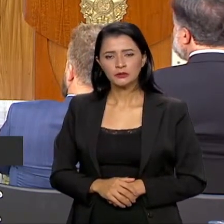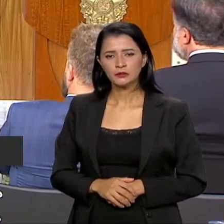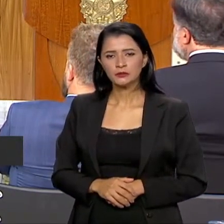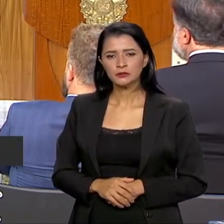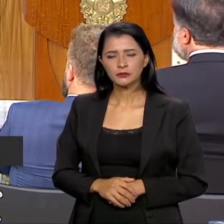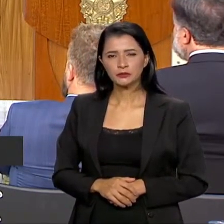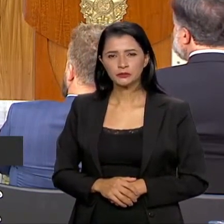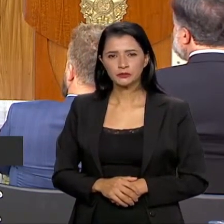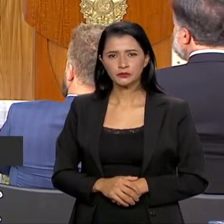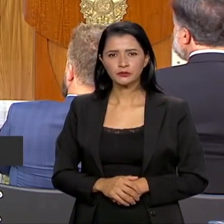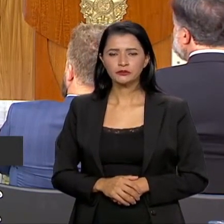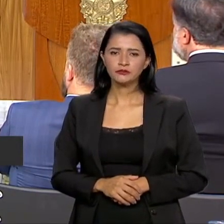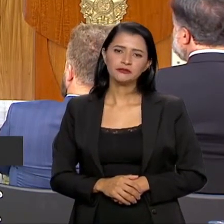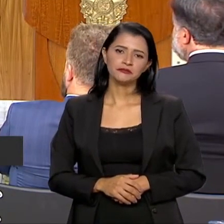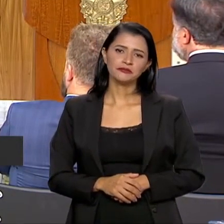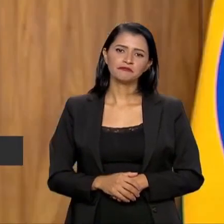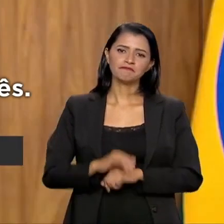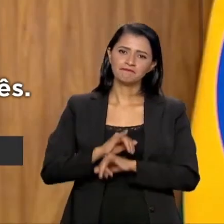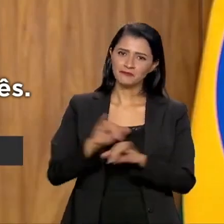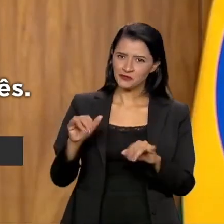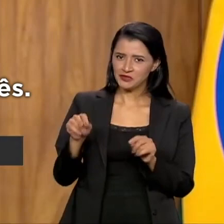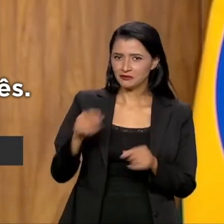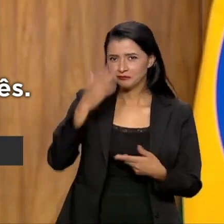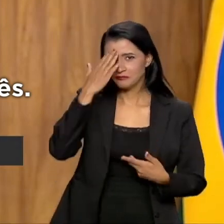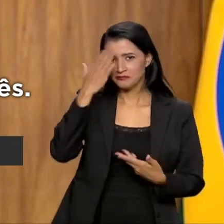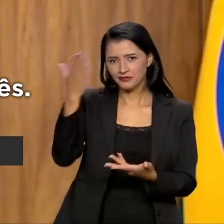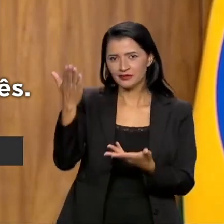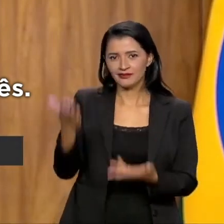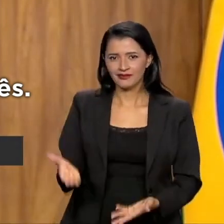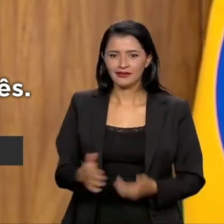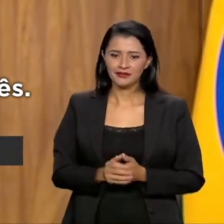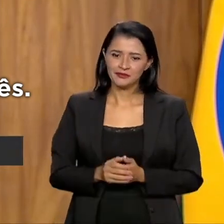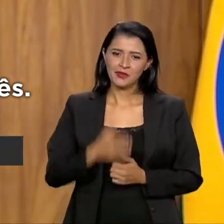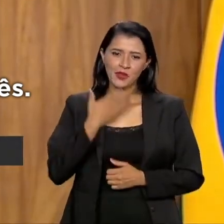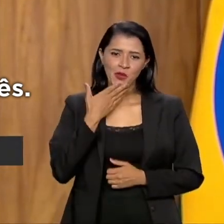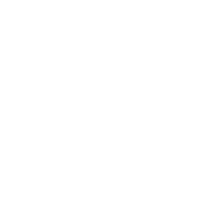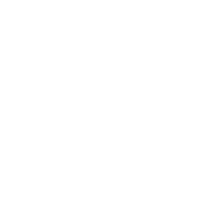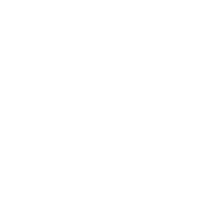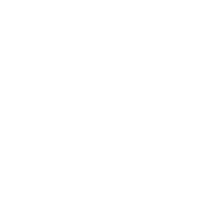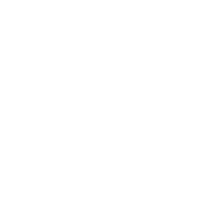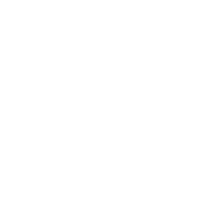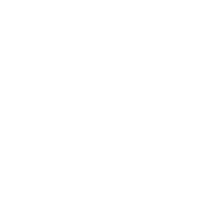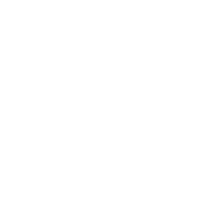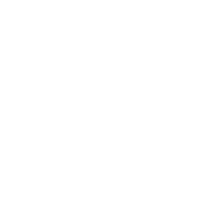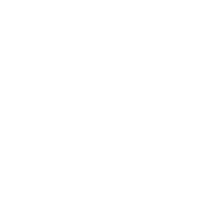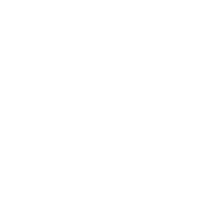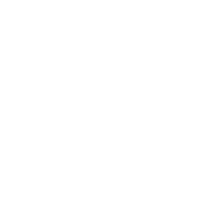dizer muito obrigado no meu melhor português.